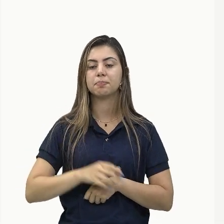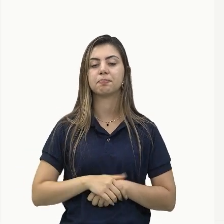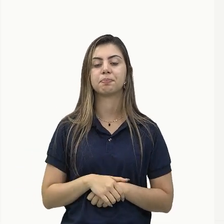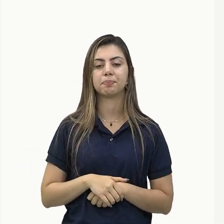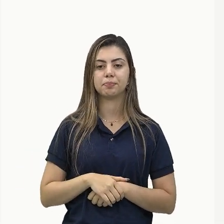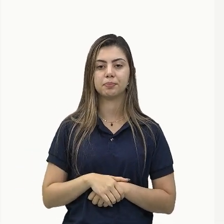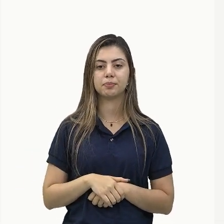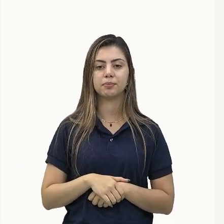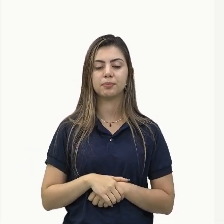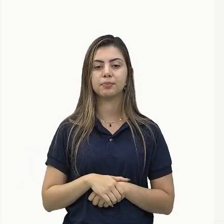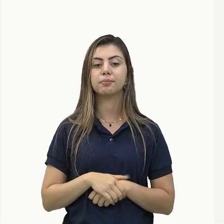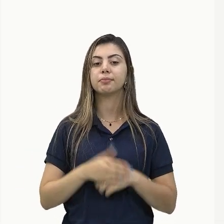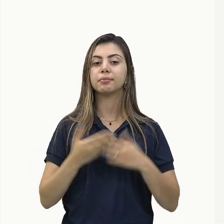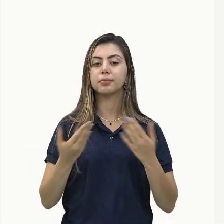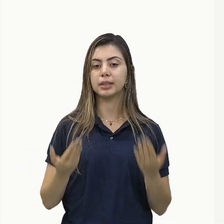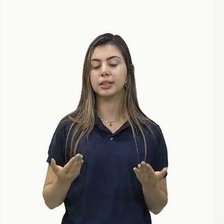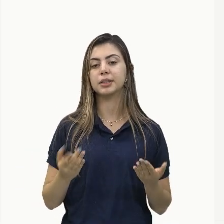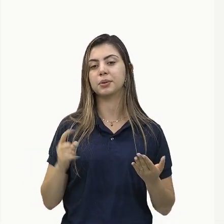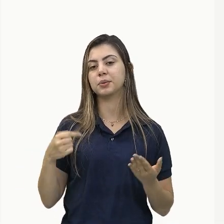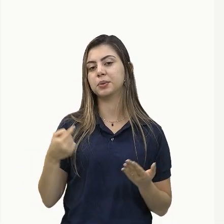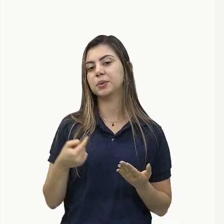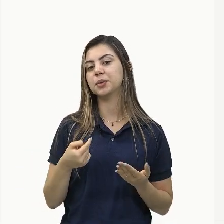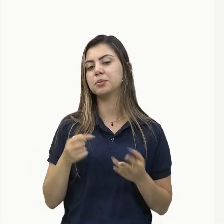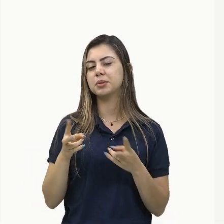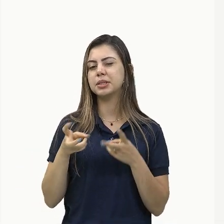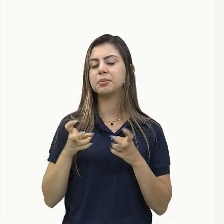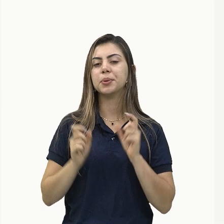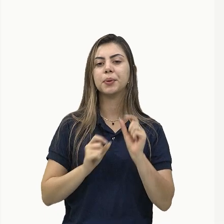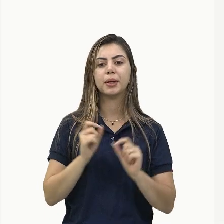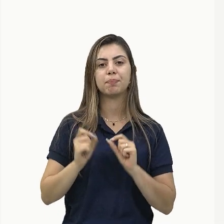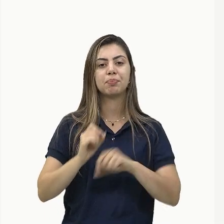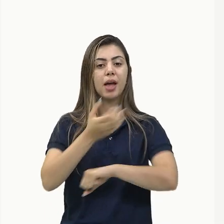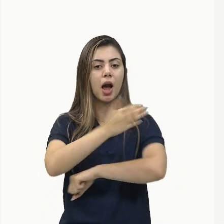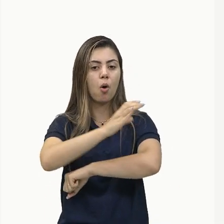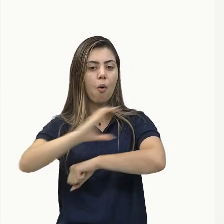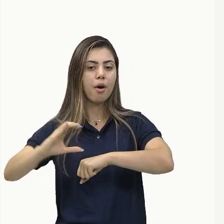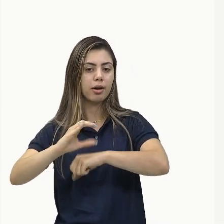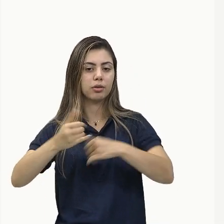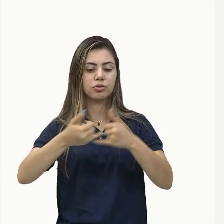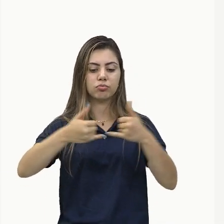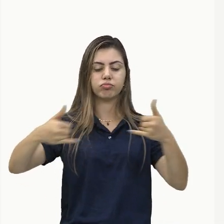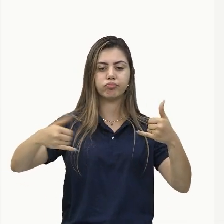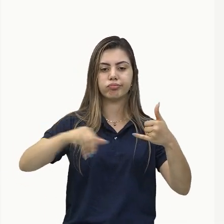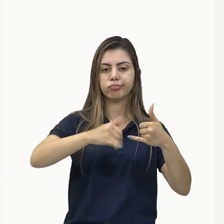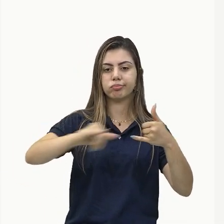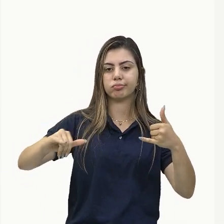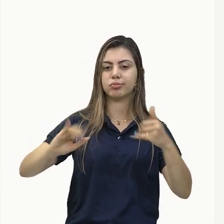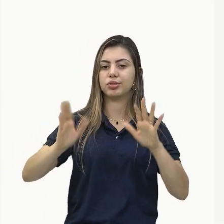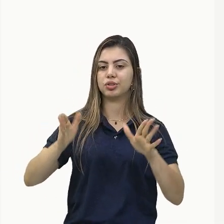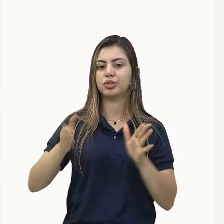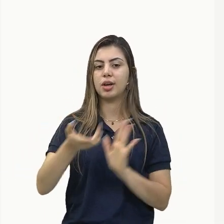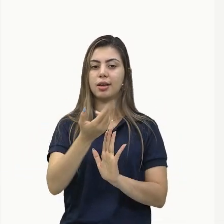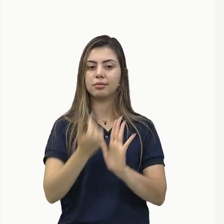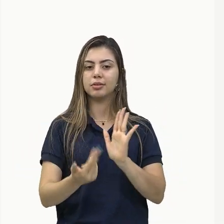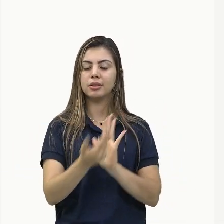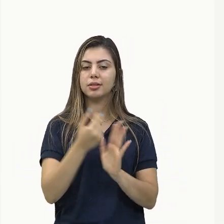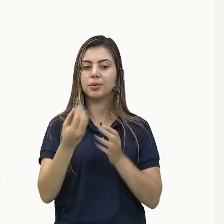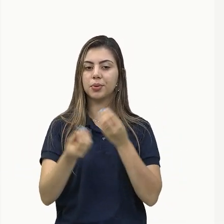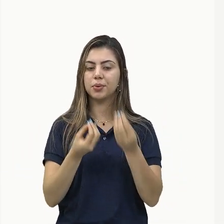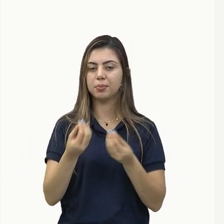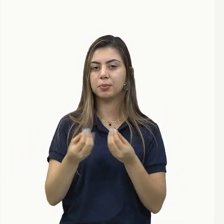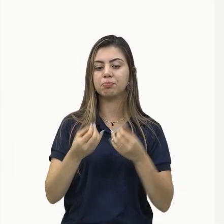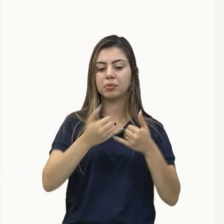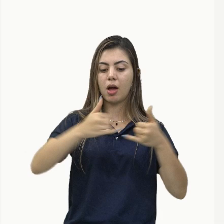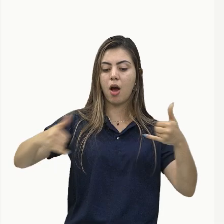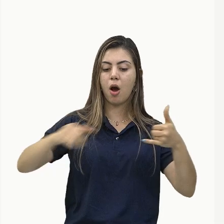volts. E aí está, então, que a corrente, olha só no desenho, agora mais completo, né? A corrente que passa pelos resistores